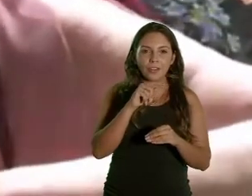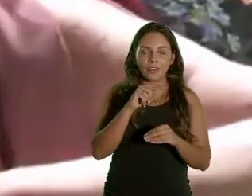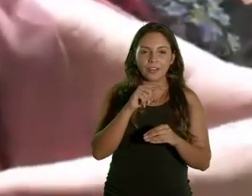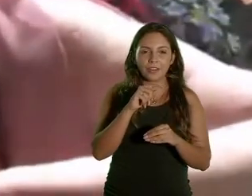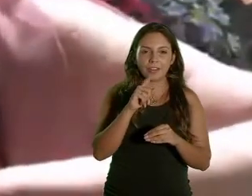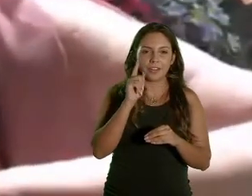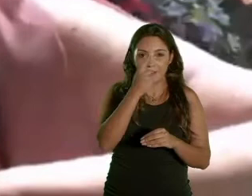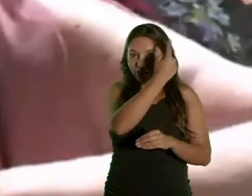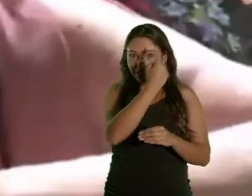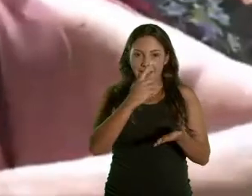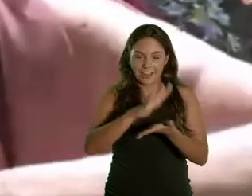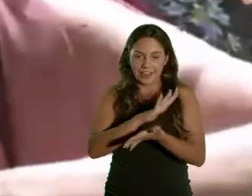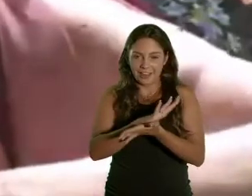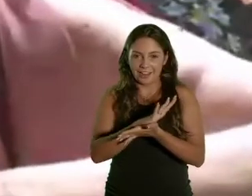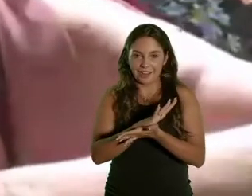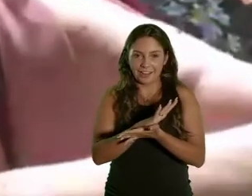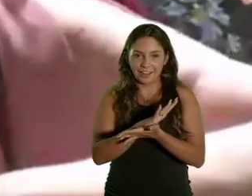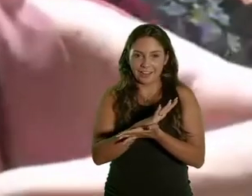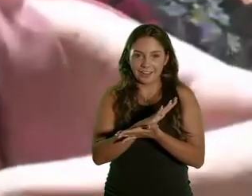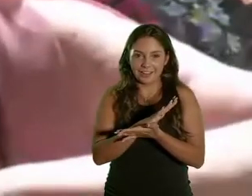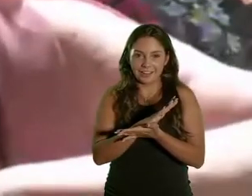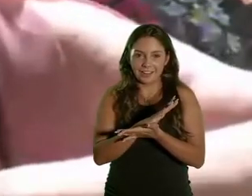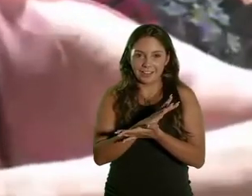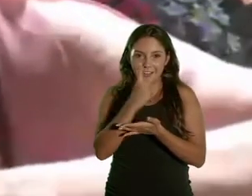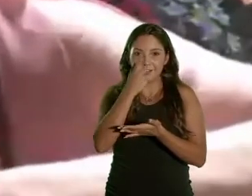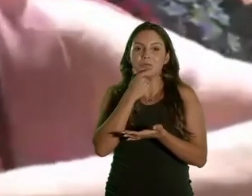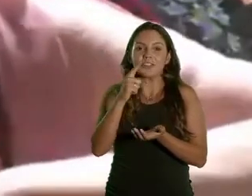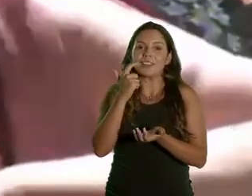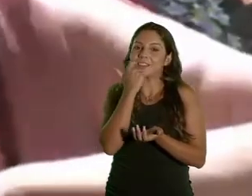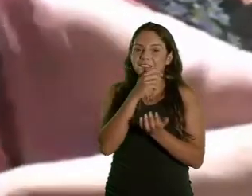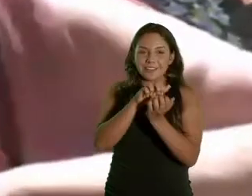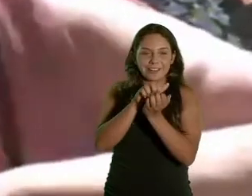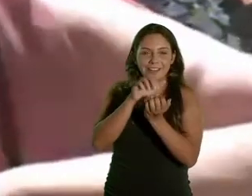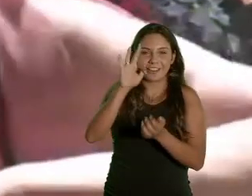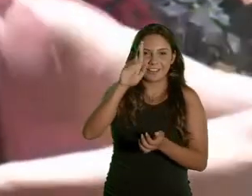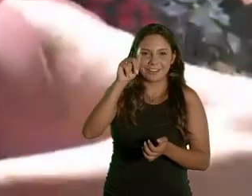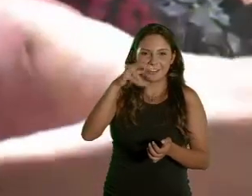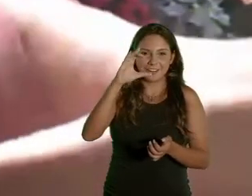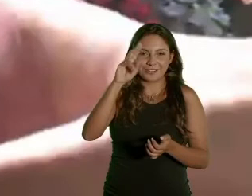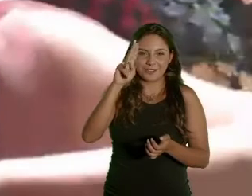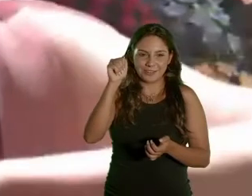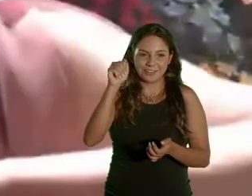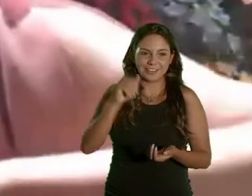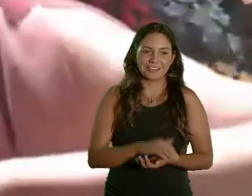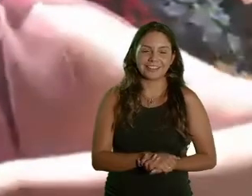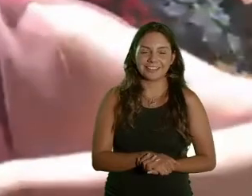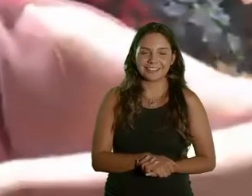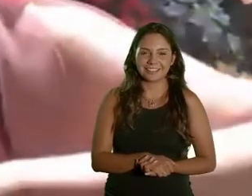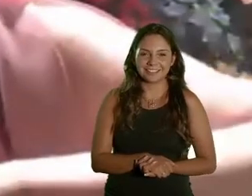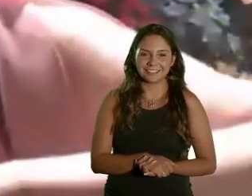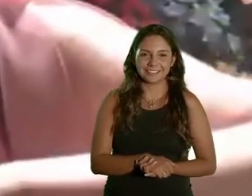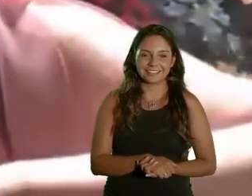do Araxá para trovar com um banguela com o nome de François? E aí,